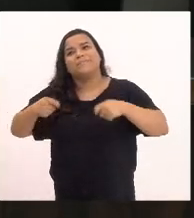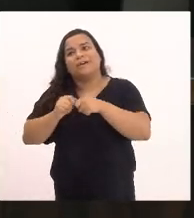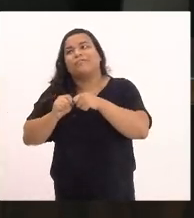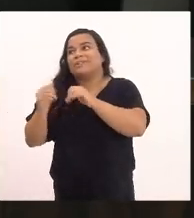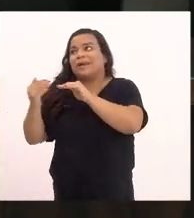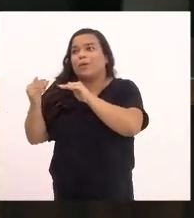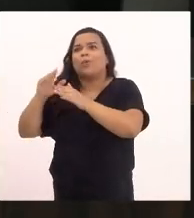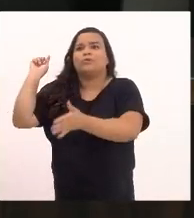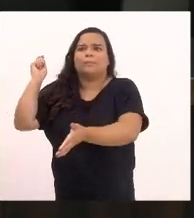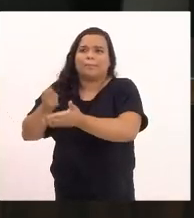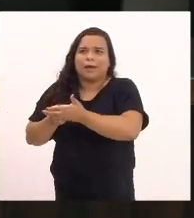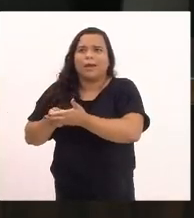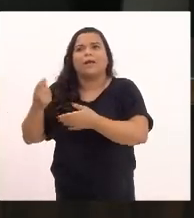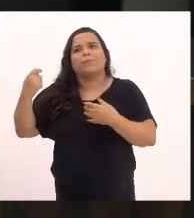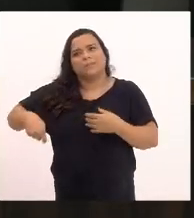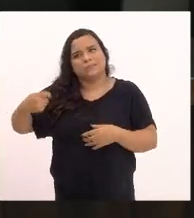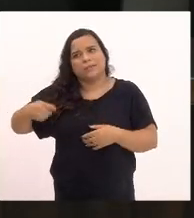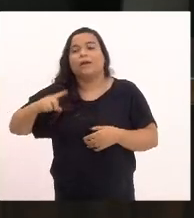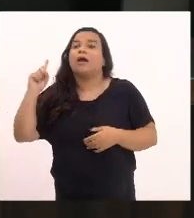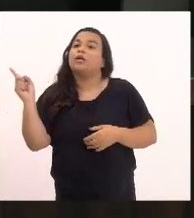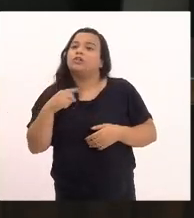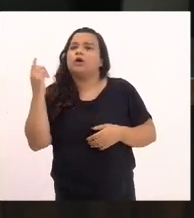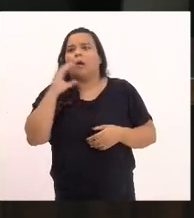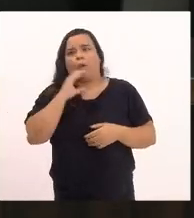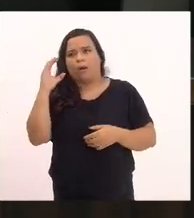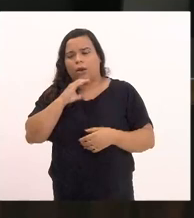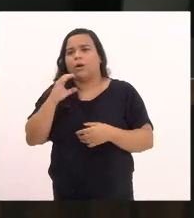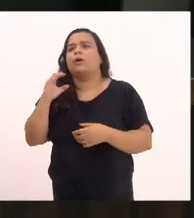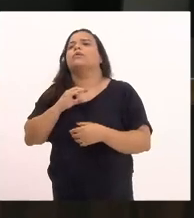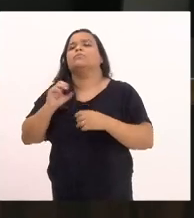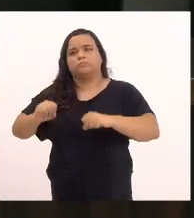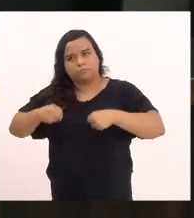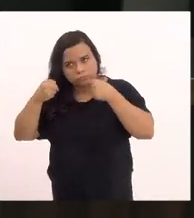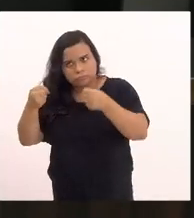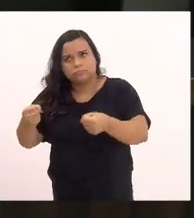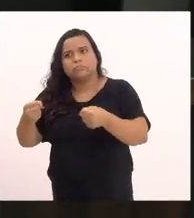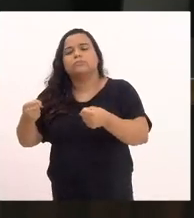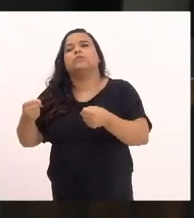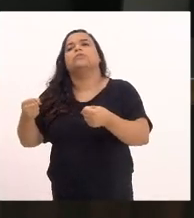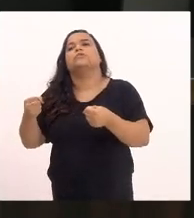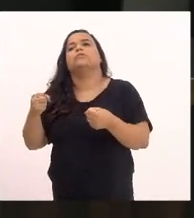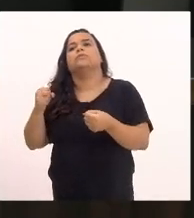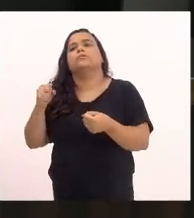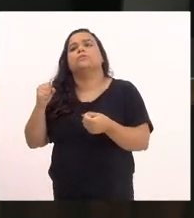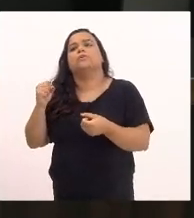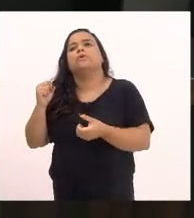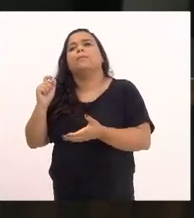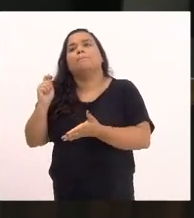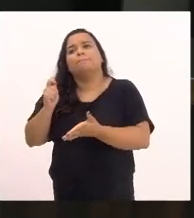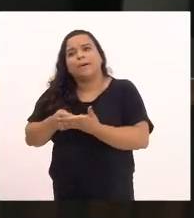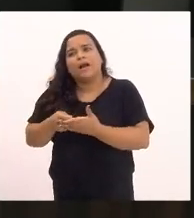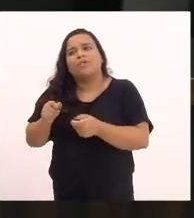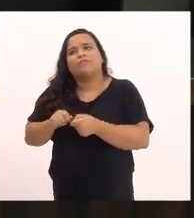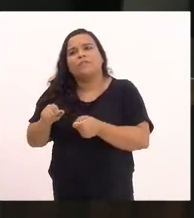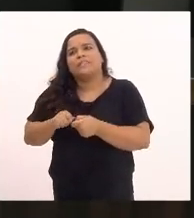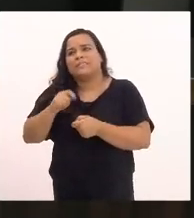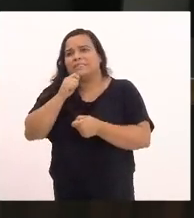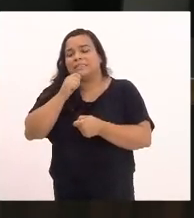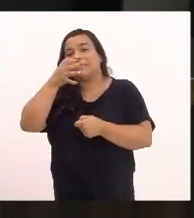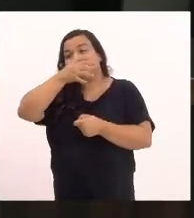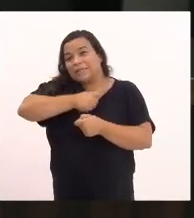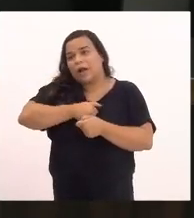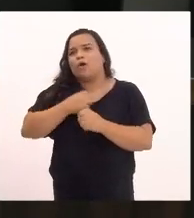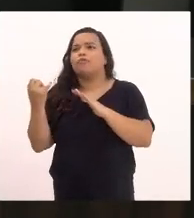para pagamentos. Então, nós fomos e empenhamos, sem fazer pagamentos, salvo o imposto de renda, isso